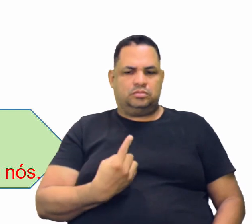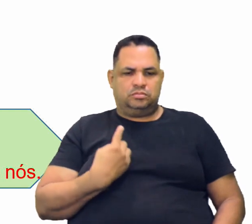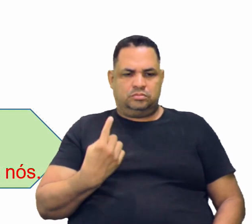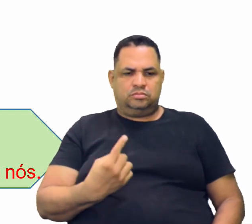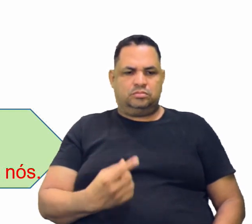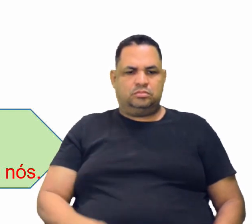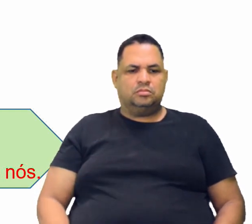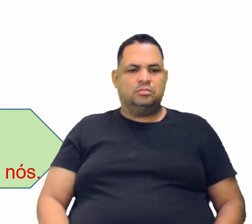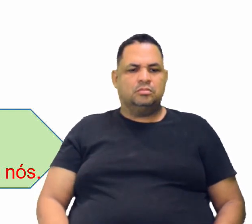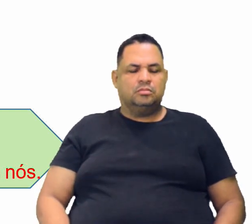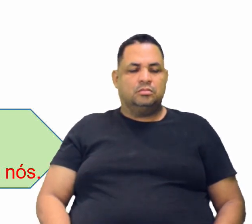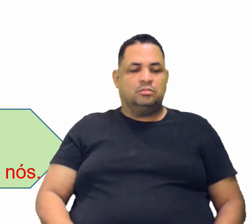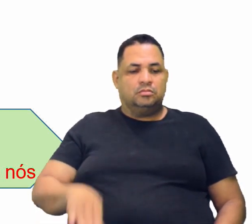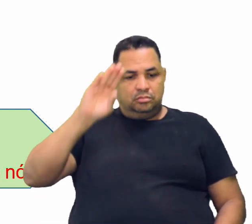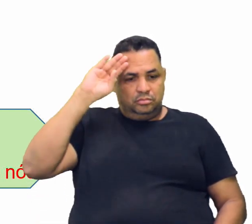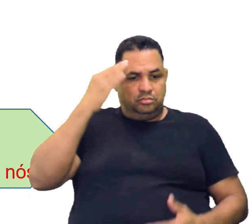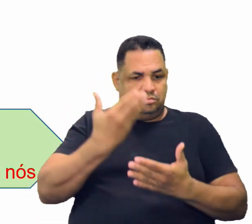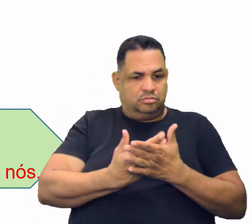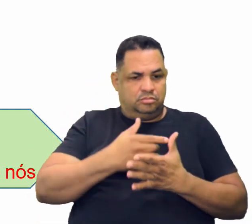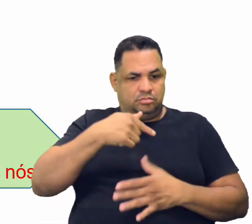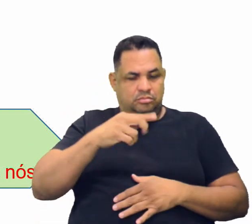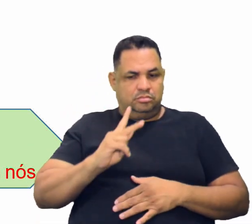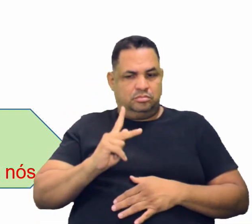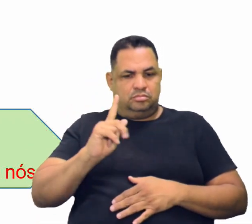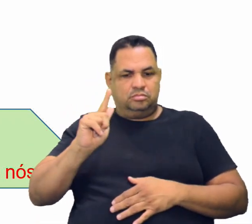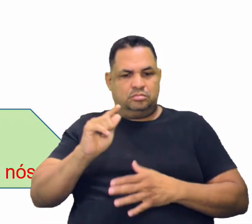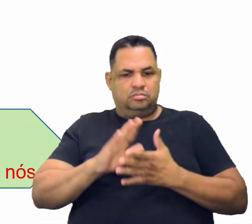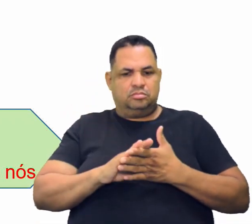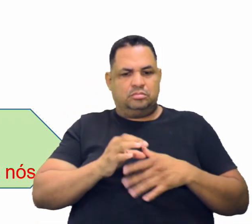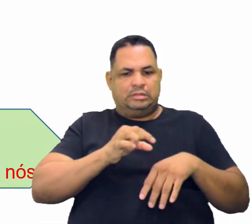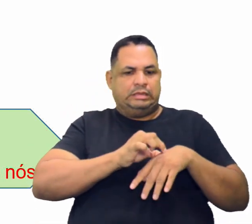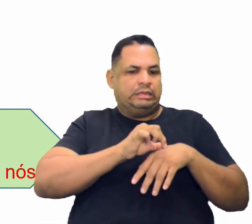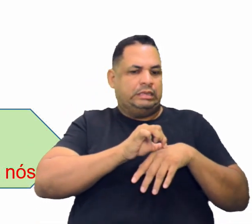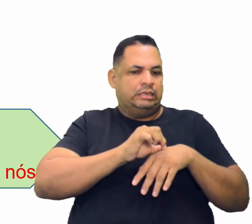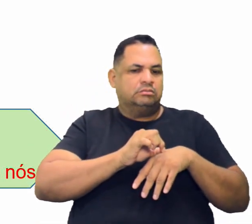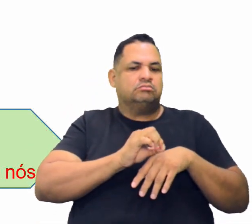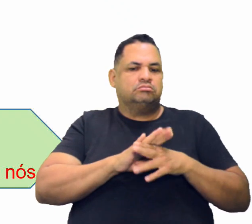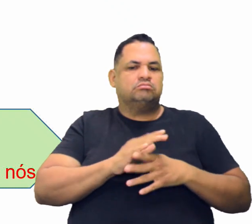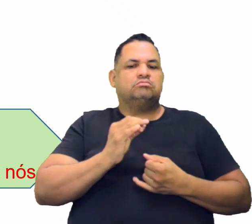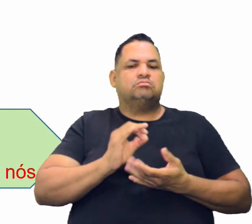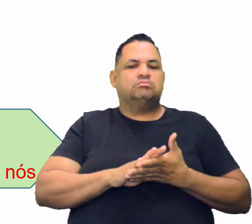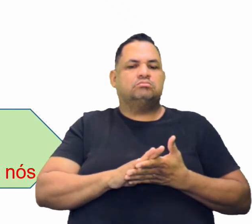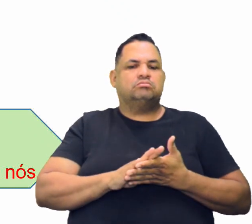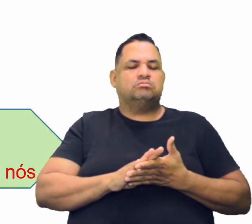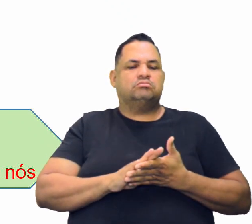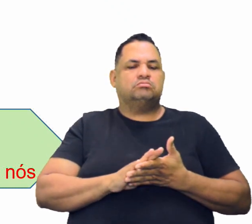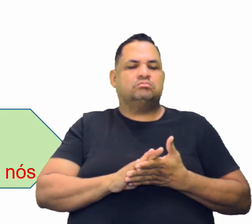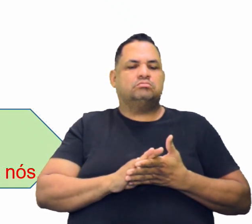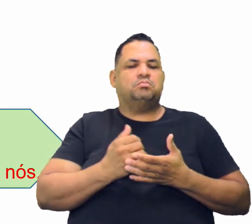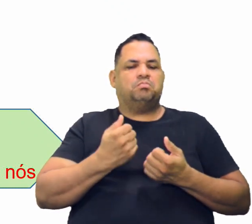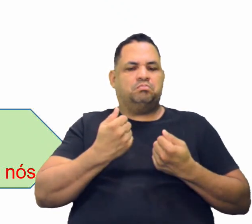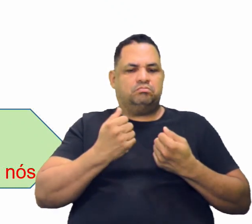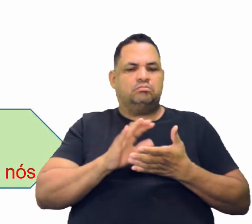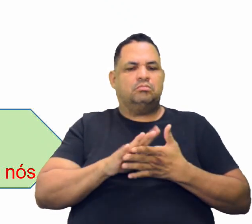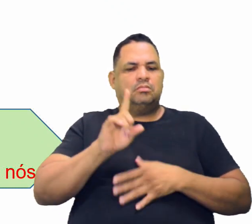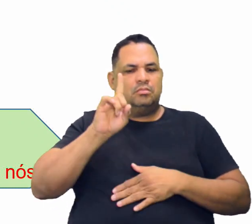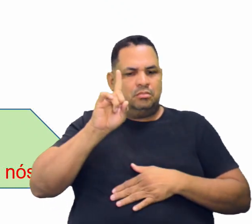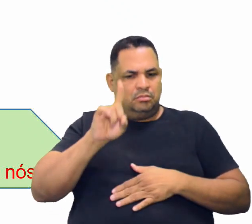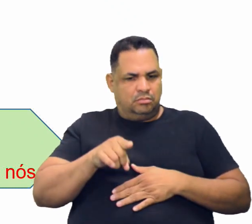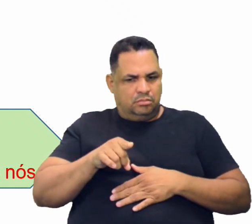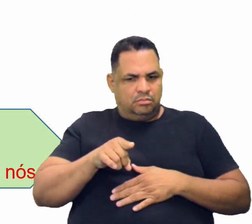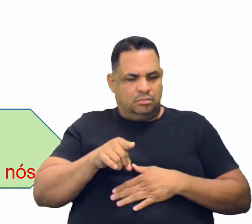Então, olha só. Acredito que 7 quilos de carne é o